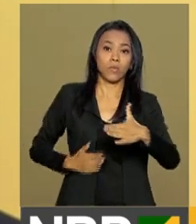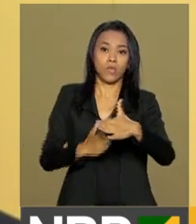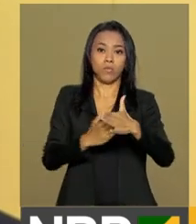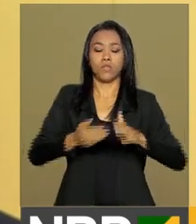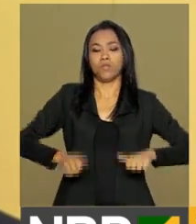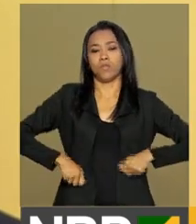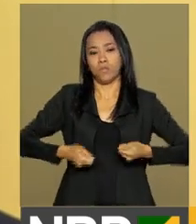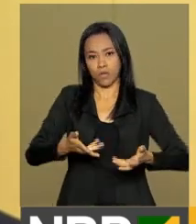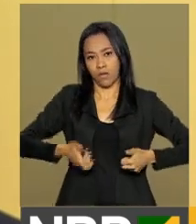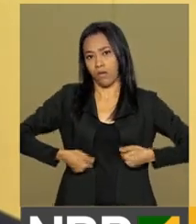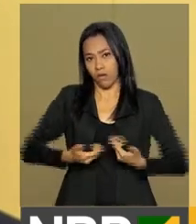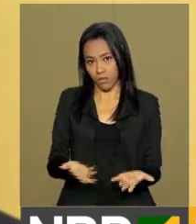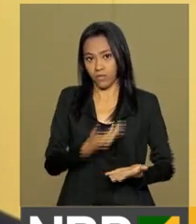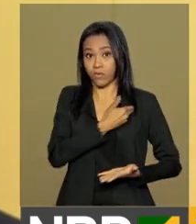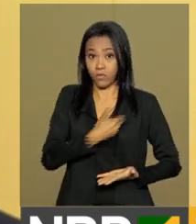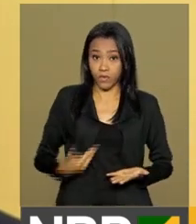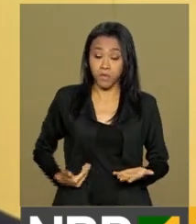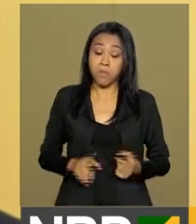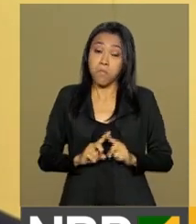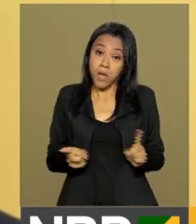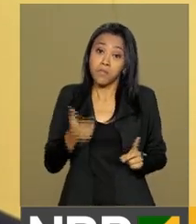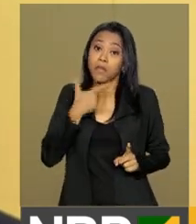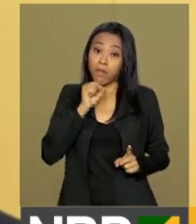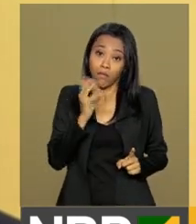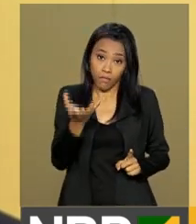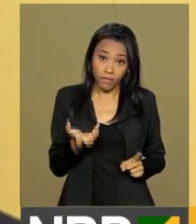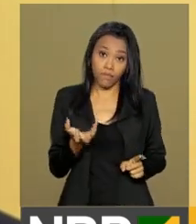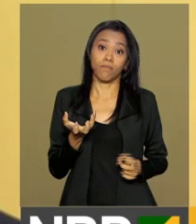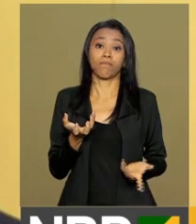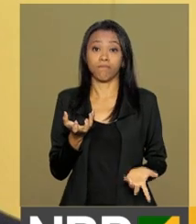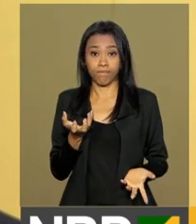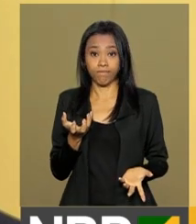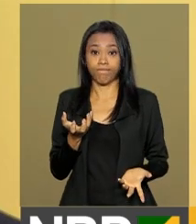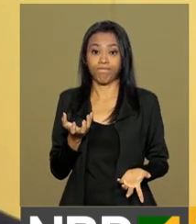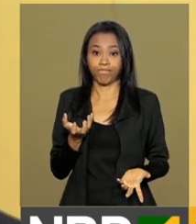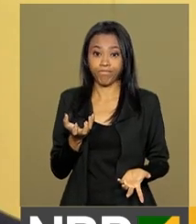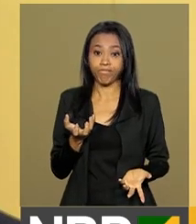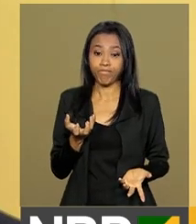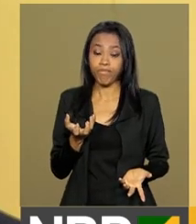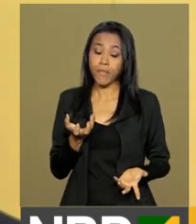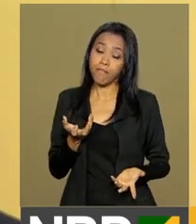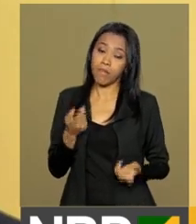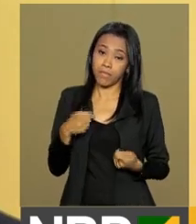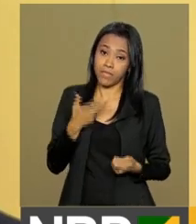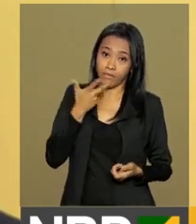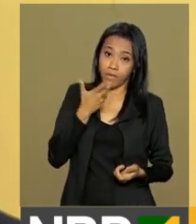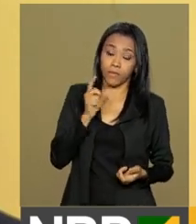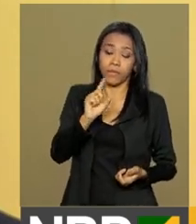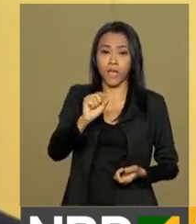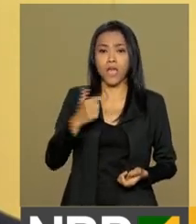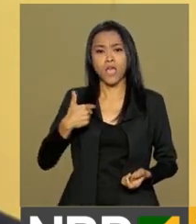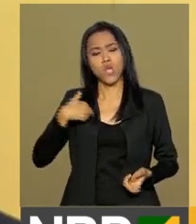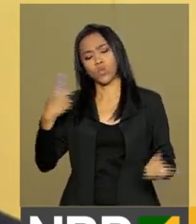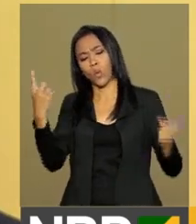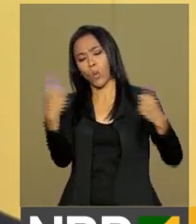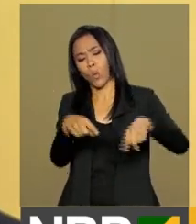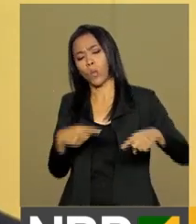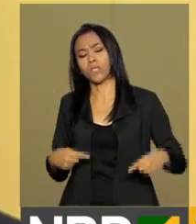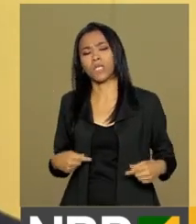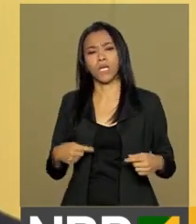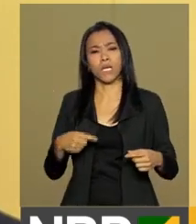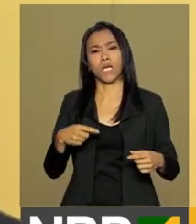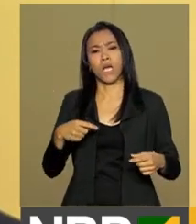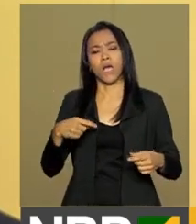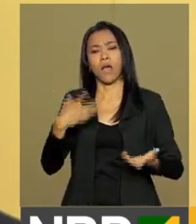dos gastos públicos. Mas quem quiser também opor seu governo vai ter que dizer o seguinte: olha aqui, eu sou contra a reforma do